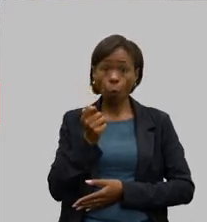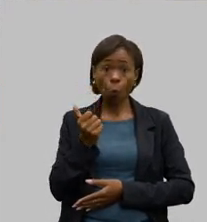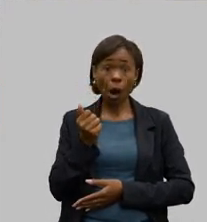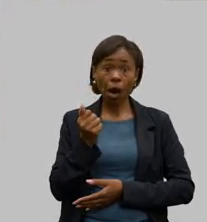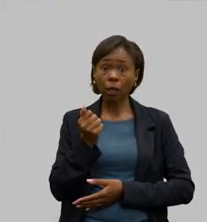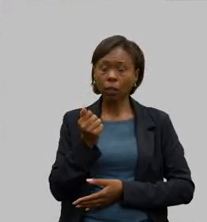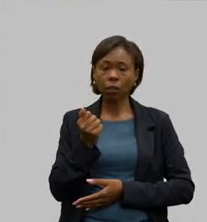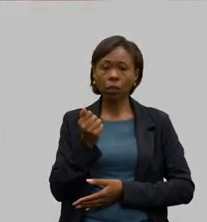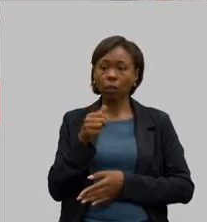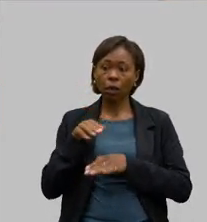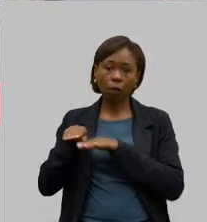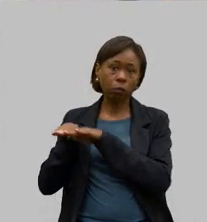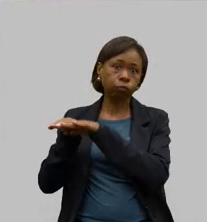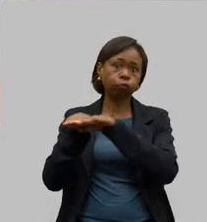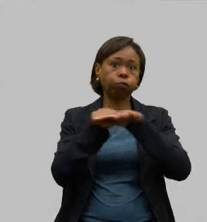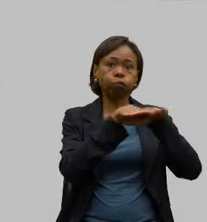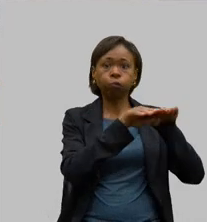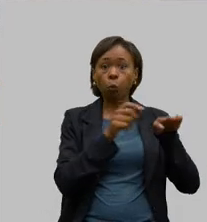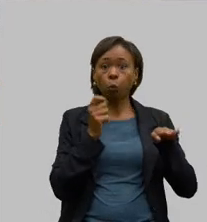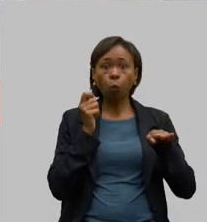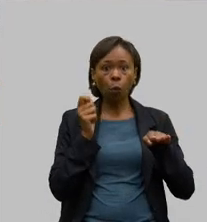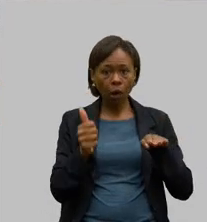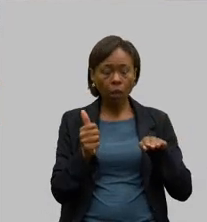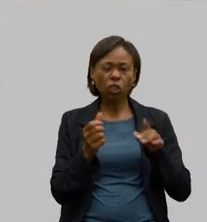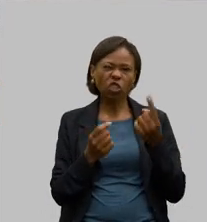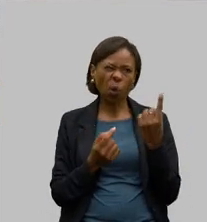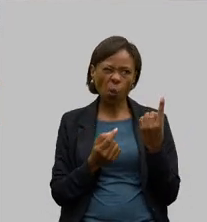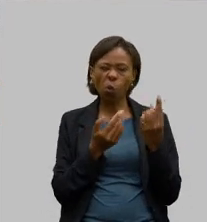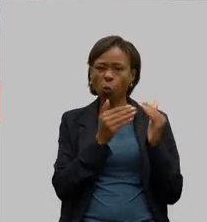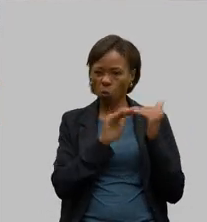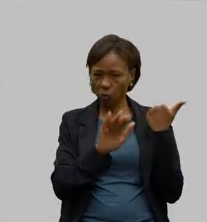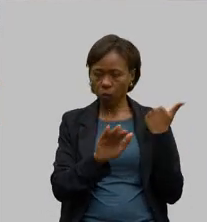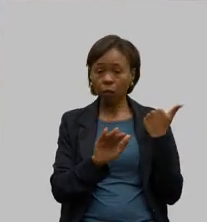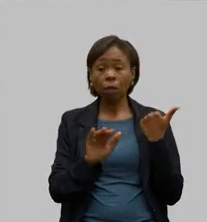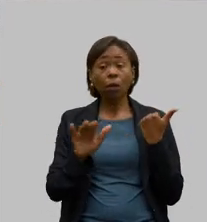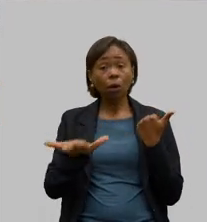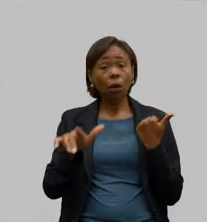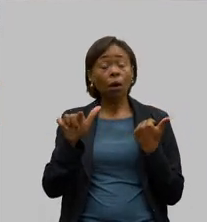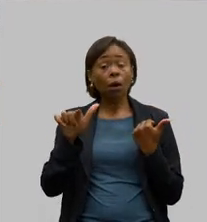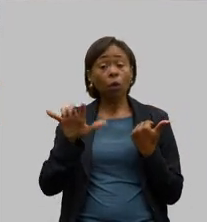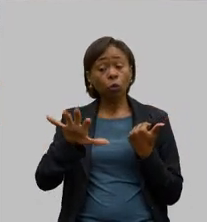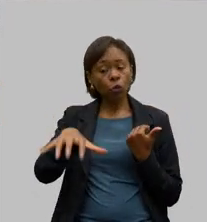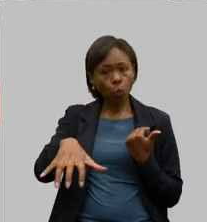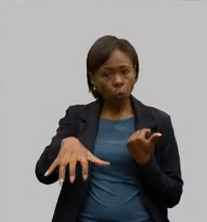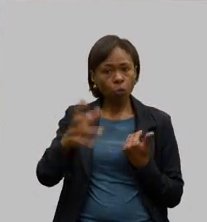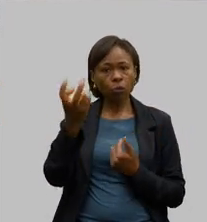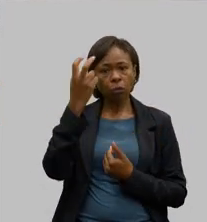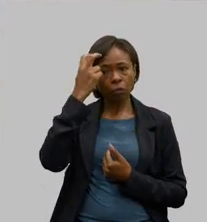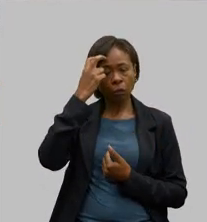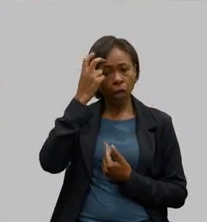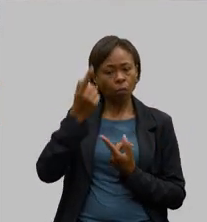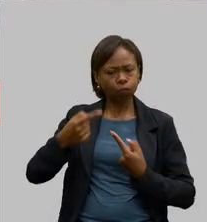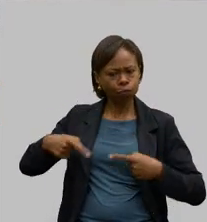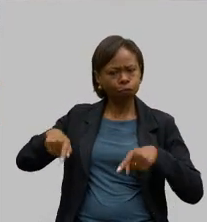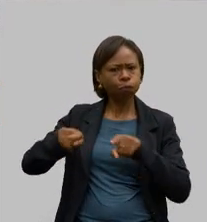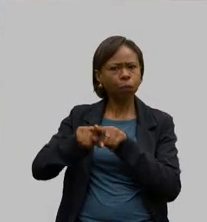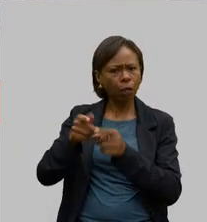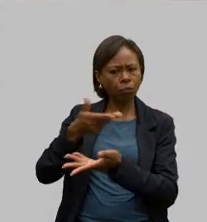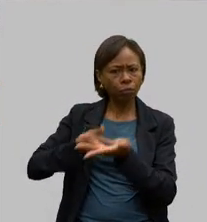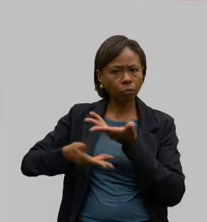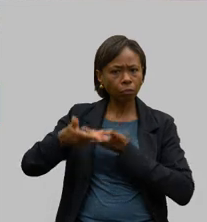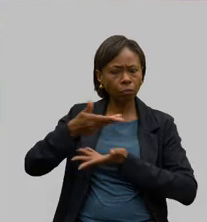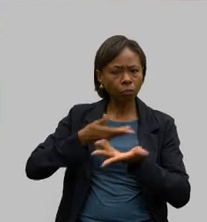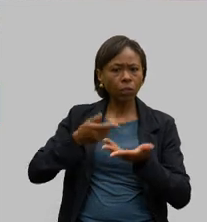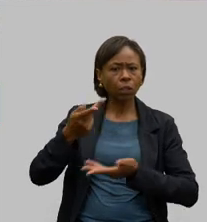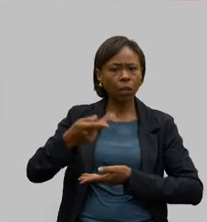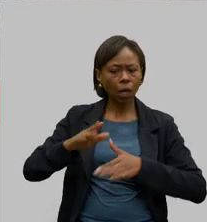união muito bonita do setor eh cultural juntamente com essa casa e o governo com Sec da gente